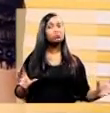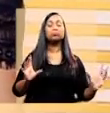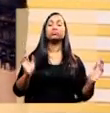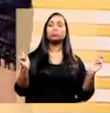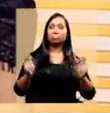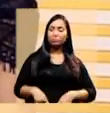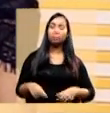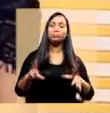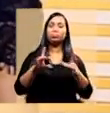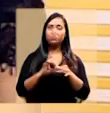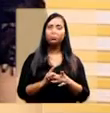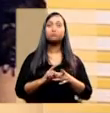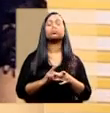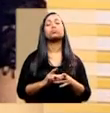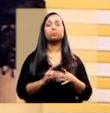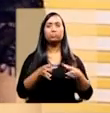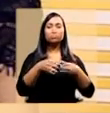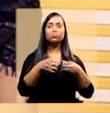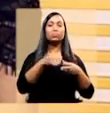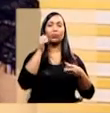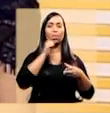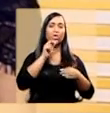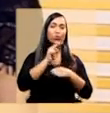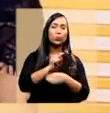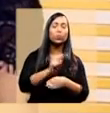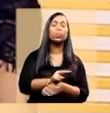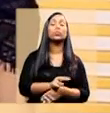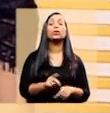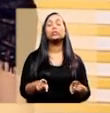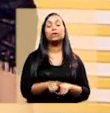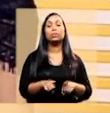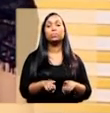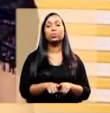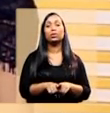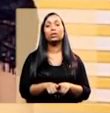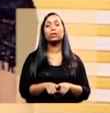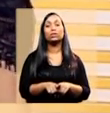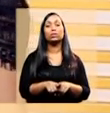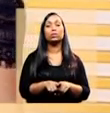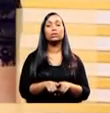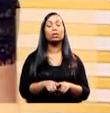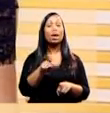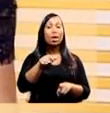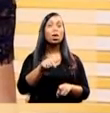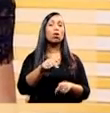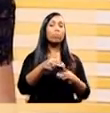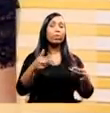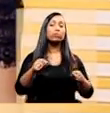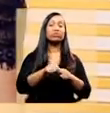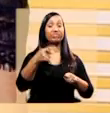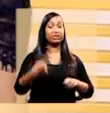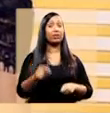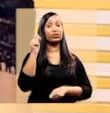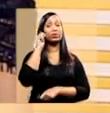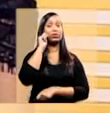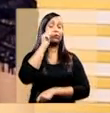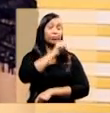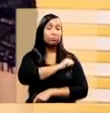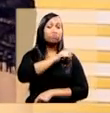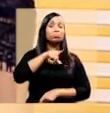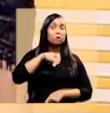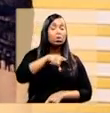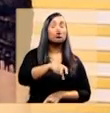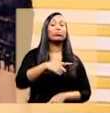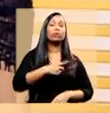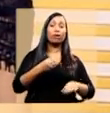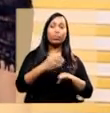à disposição, que também fazem parte da Procuradoria da Mulher. É uma ação que é feita aqui na Câmara